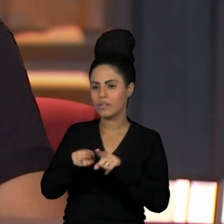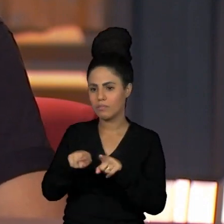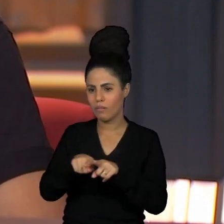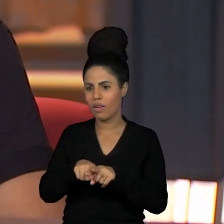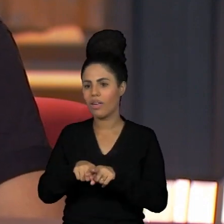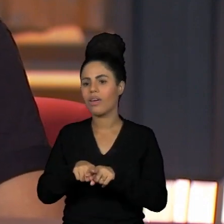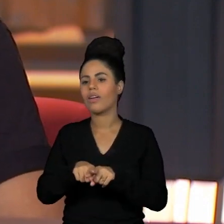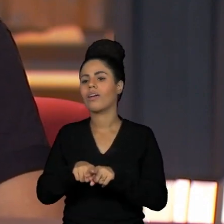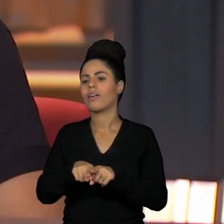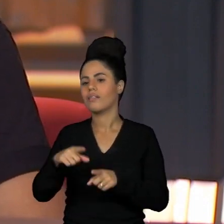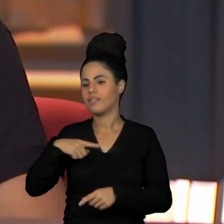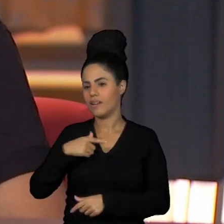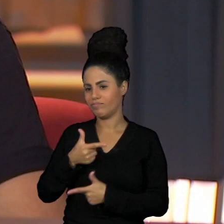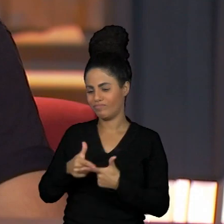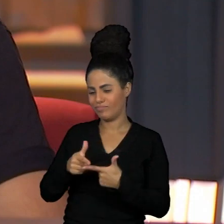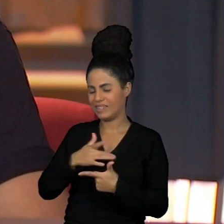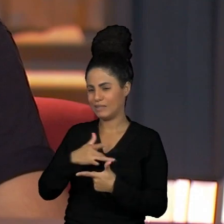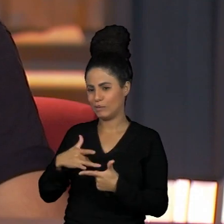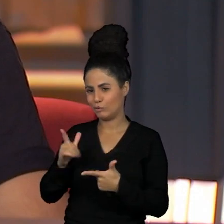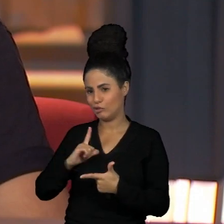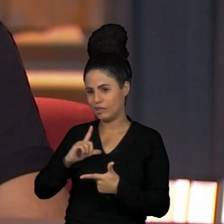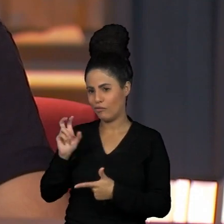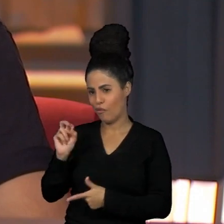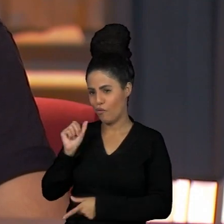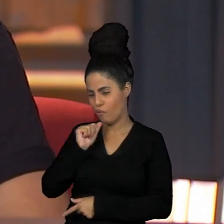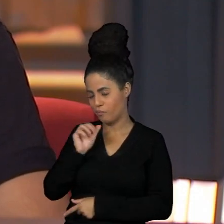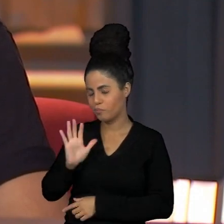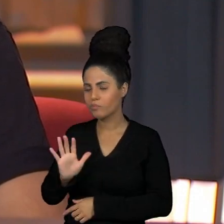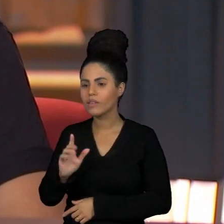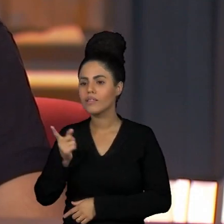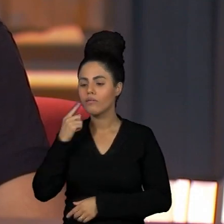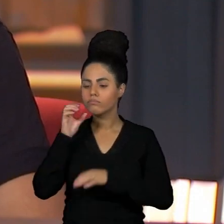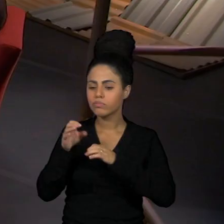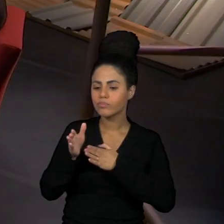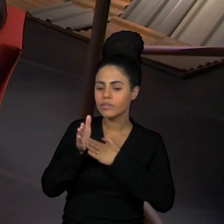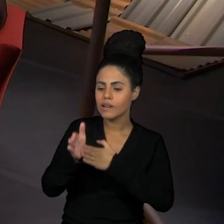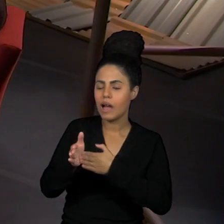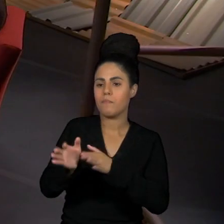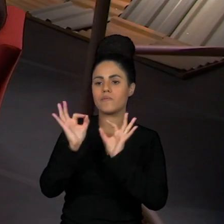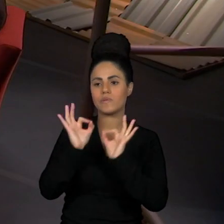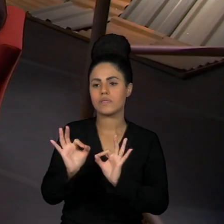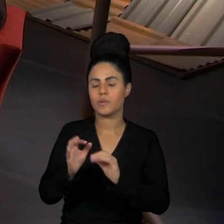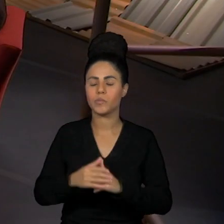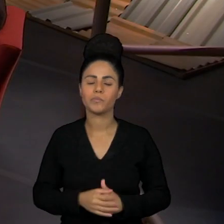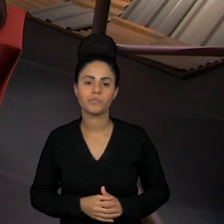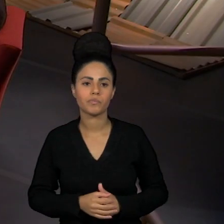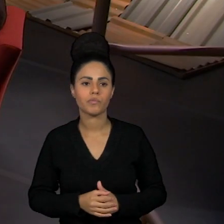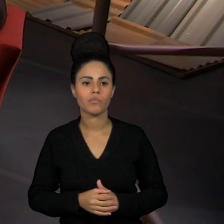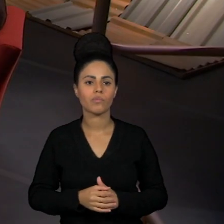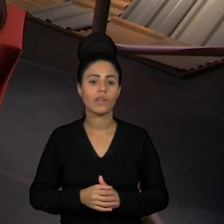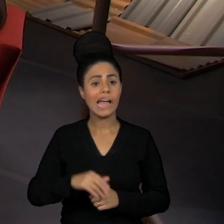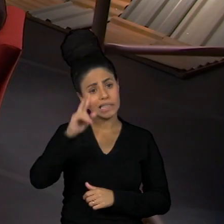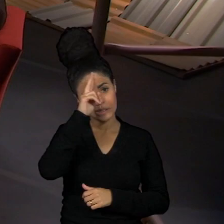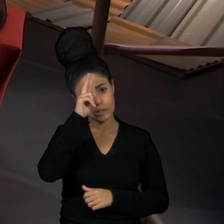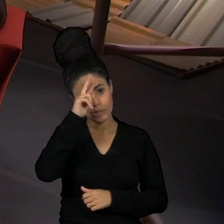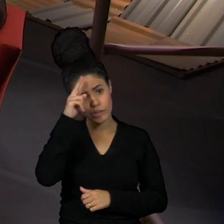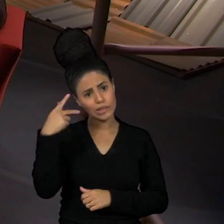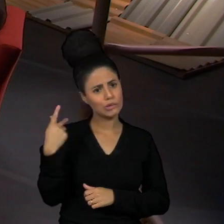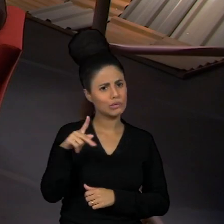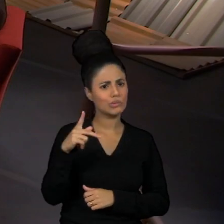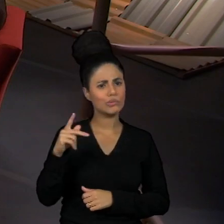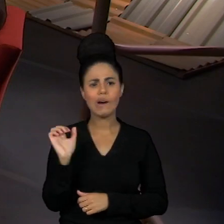dela, e que me direciona todo santo dia para um caminho melhor. A sua história ela é muito comum, né,